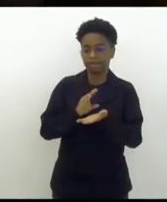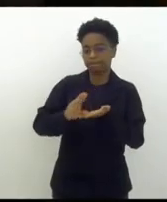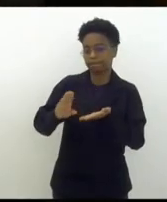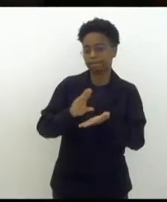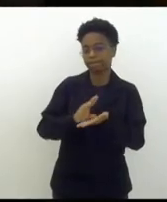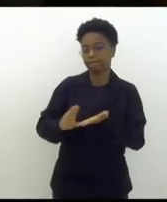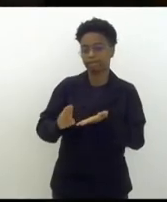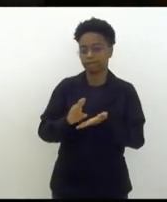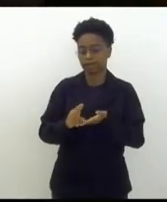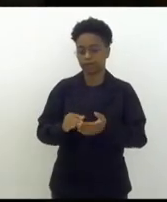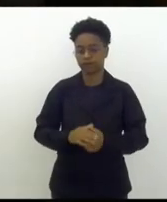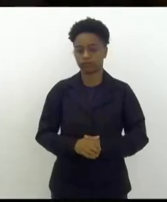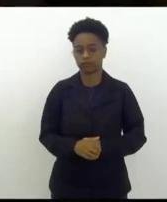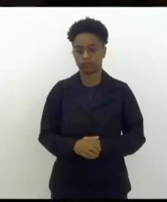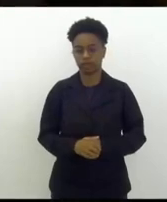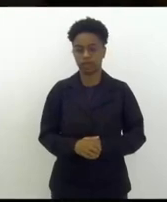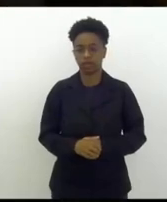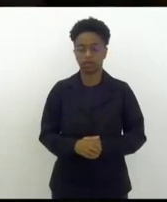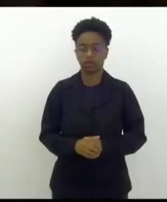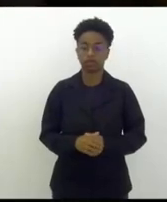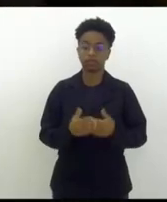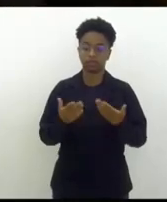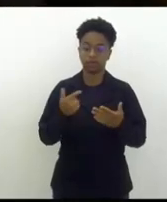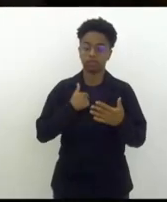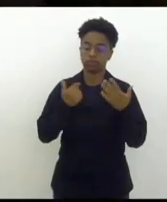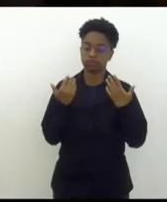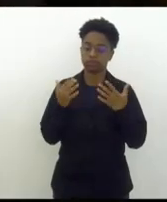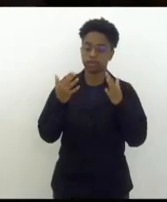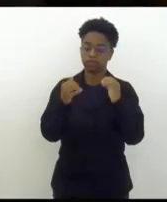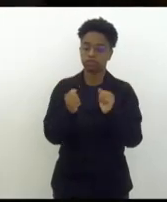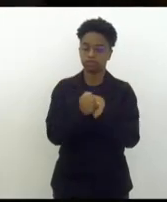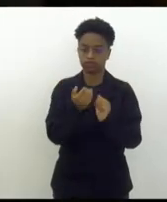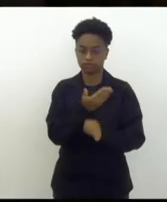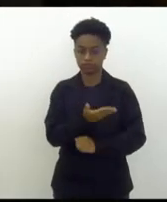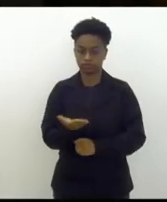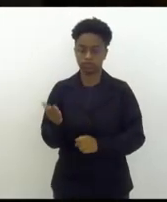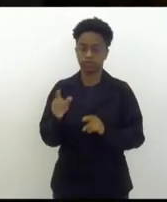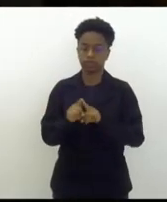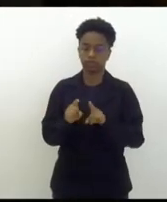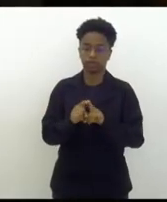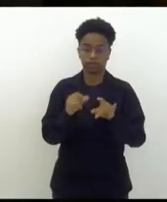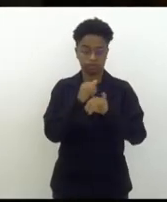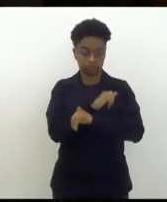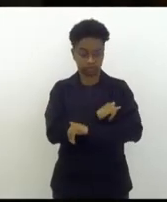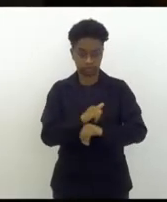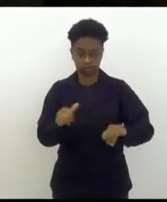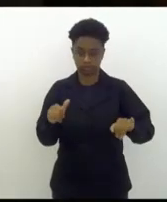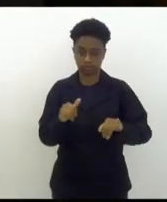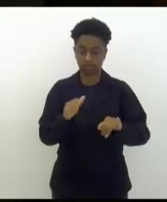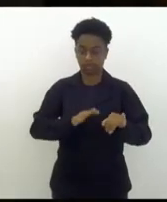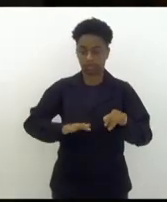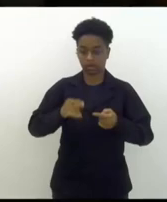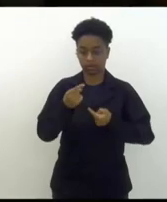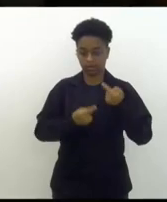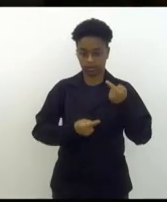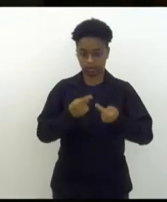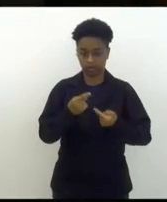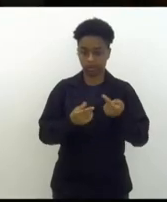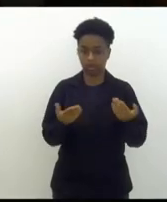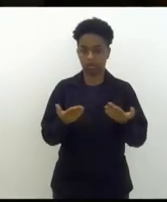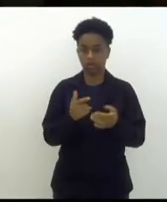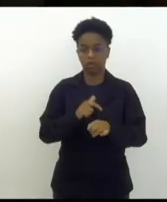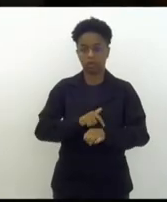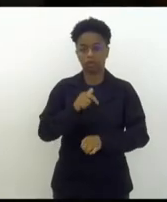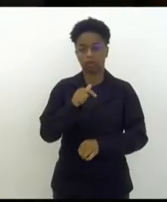investimento robusto celebrar com vocês e endereçar uma mensagem de cunho político no momento